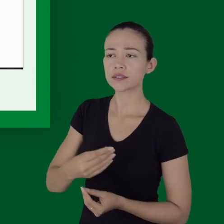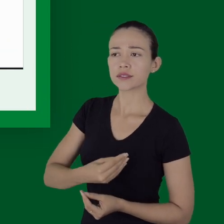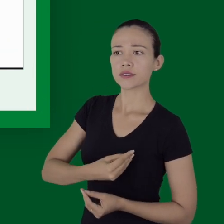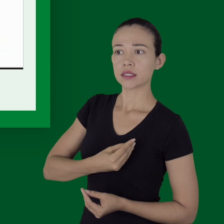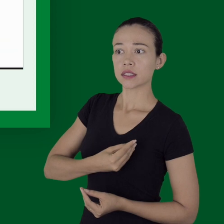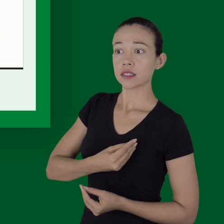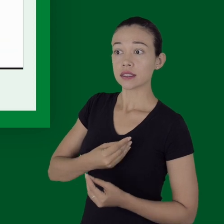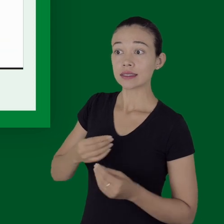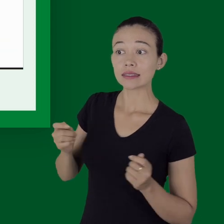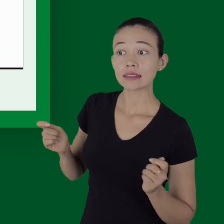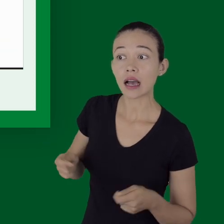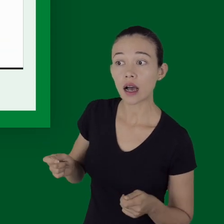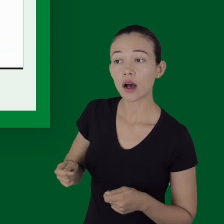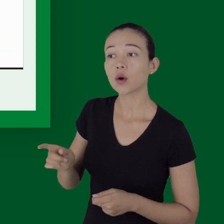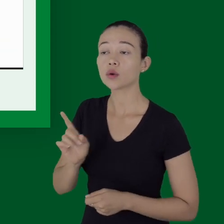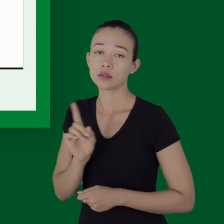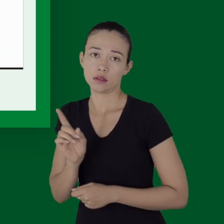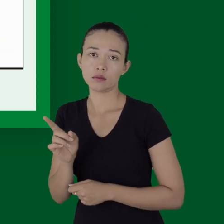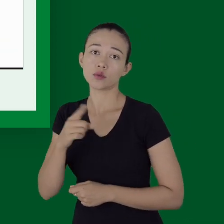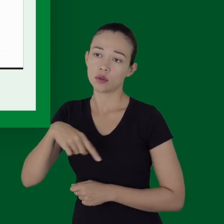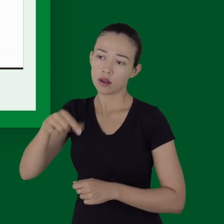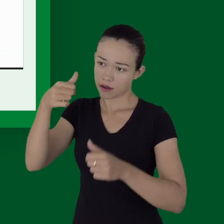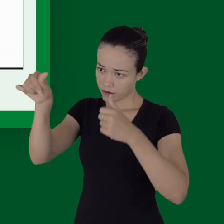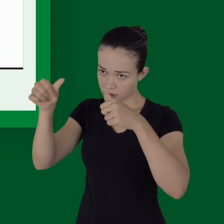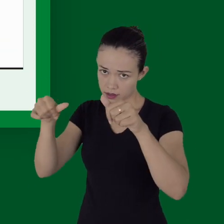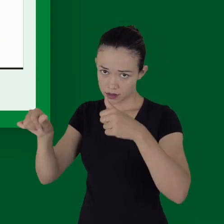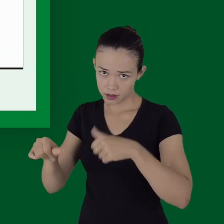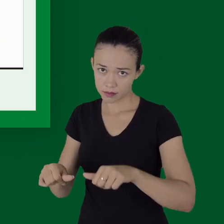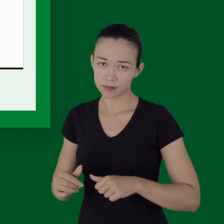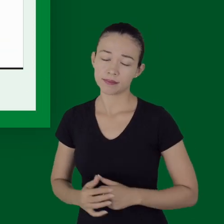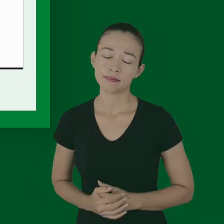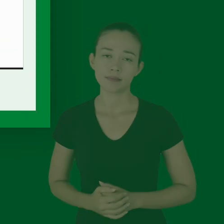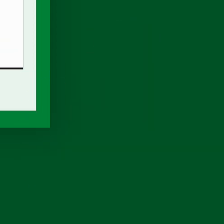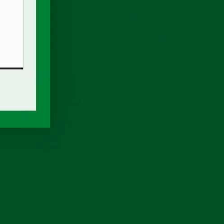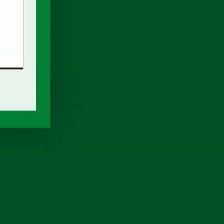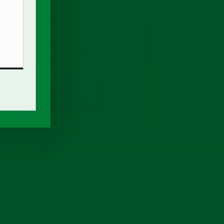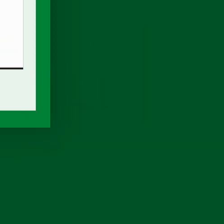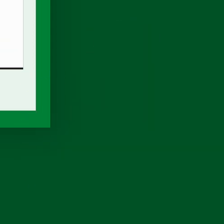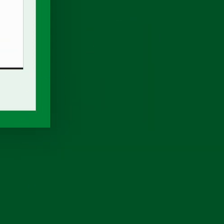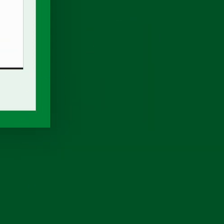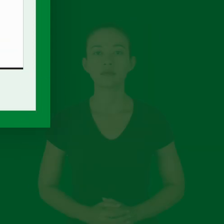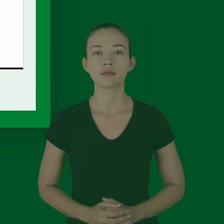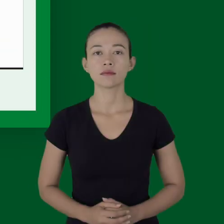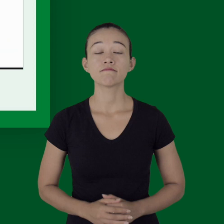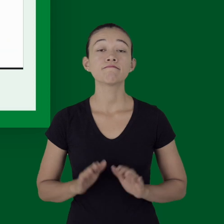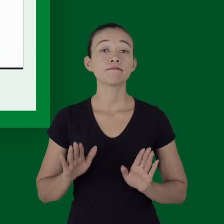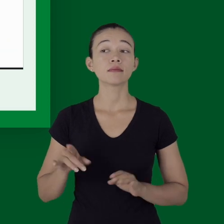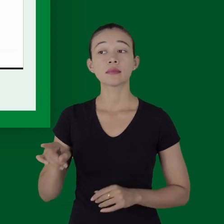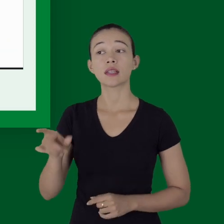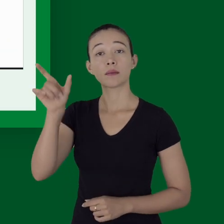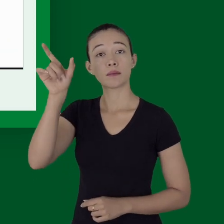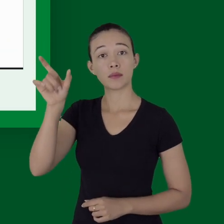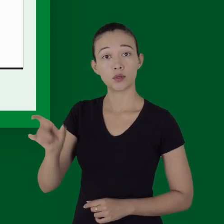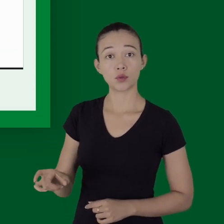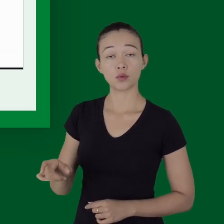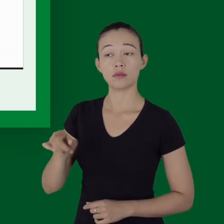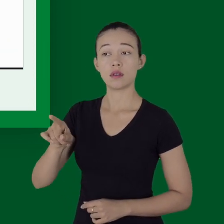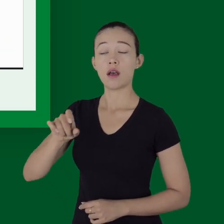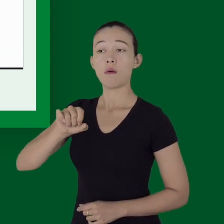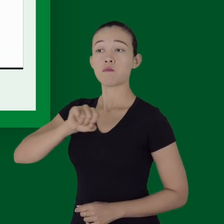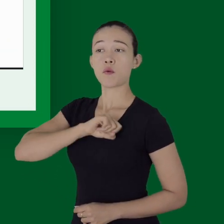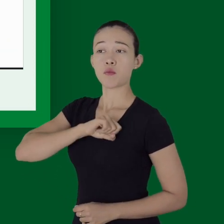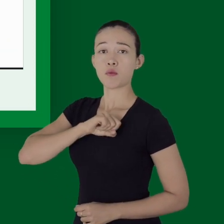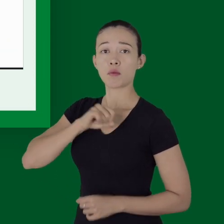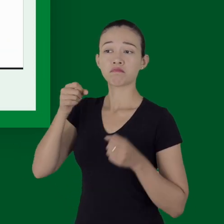considera razoável manter as tentativas de ressuscitação enquanto o paciente estiver em ritmo chocável ou apresentar causa reversível não